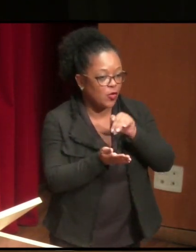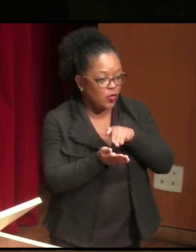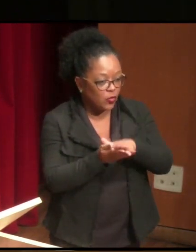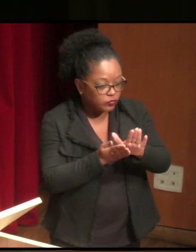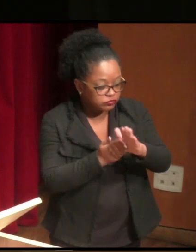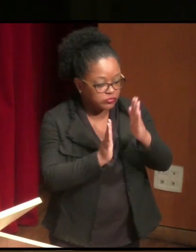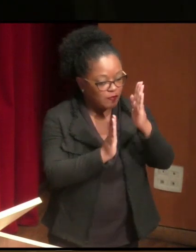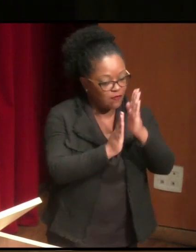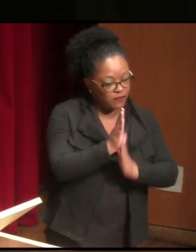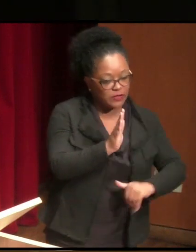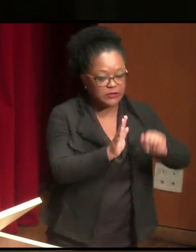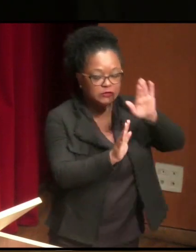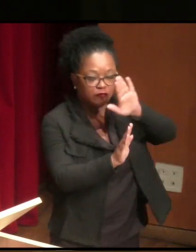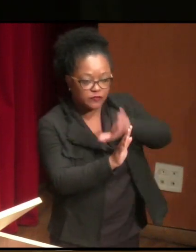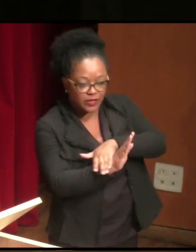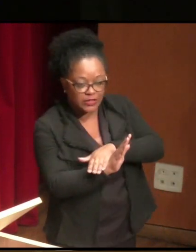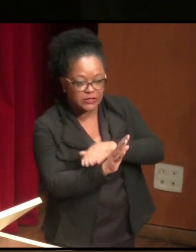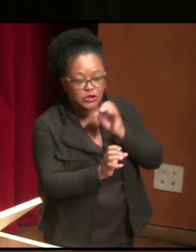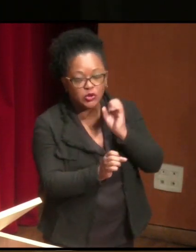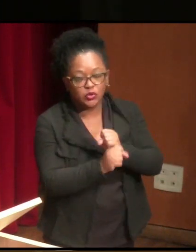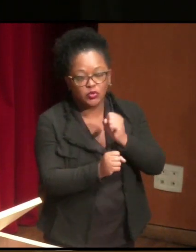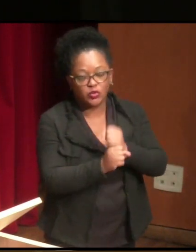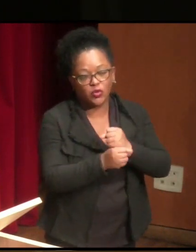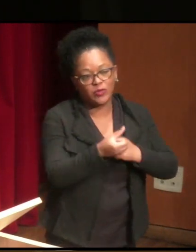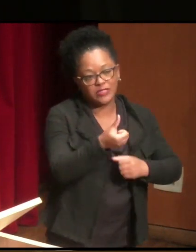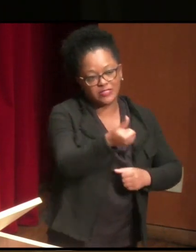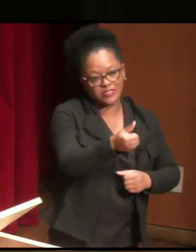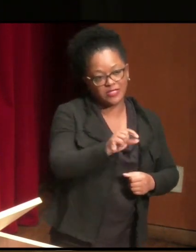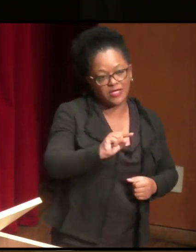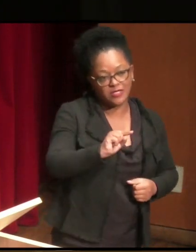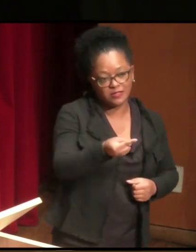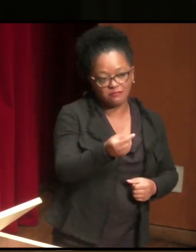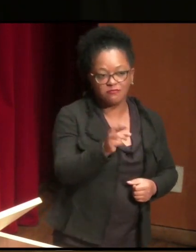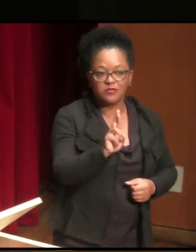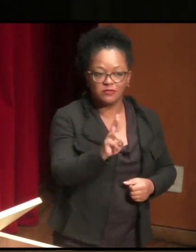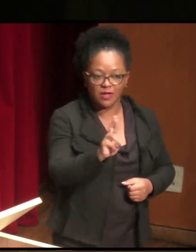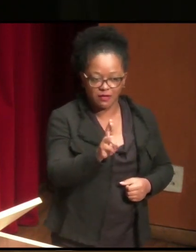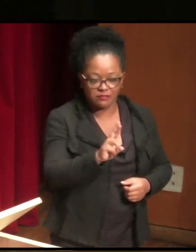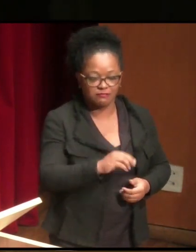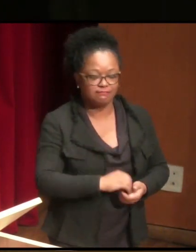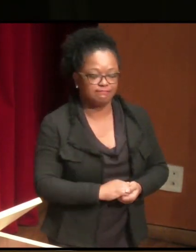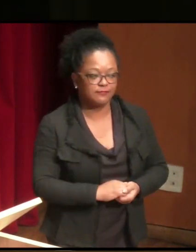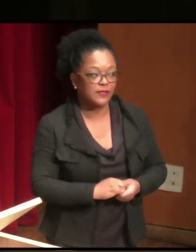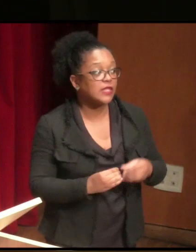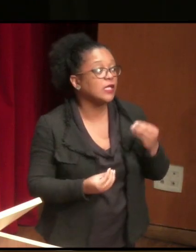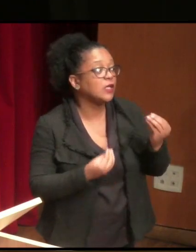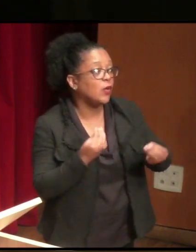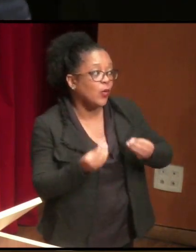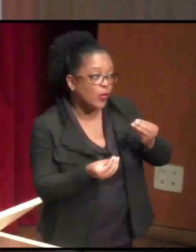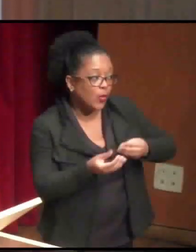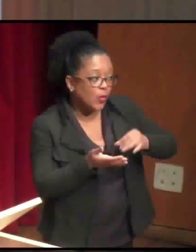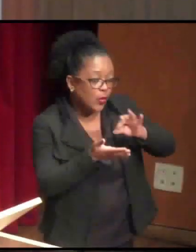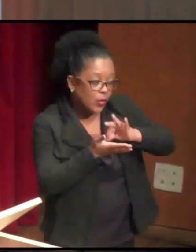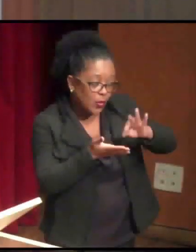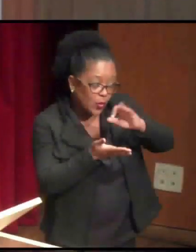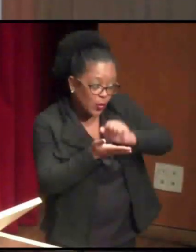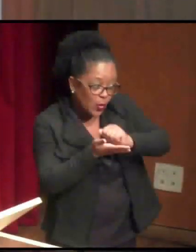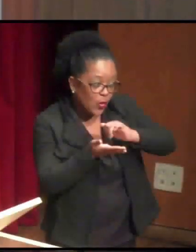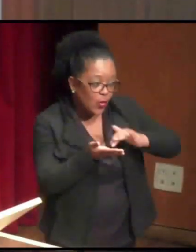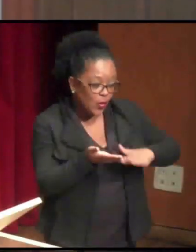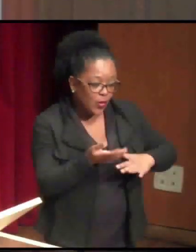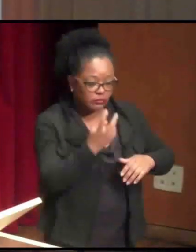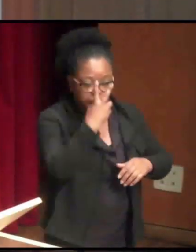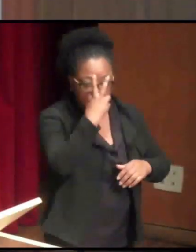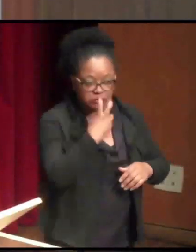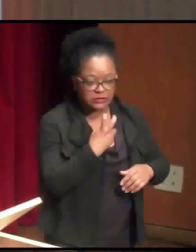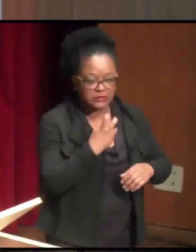para você. Quase R$6.000. Exatamente. O custo. Nos ajude nessa causa. É isso. Como que você cadastra a pessoa com deficiência visual?